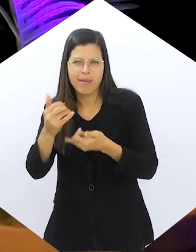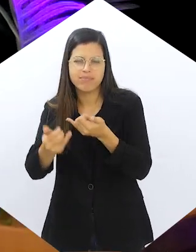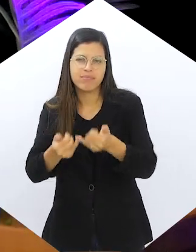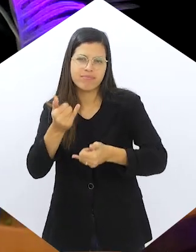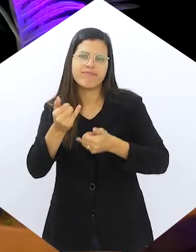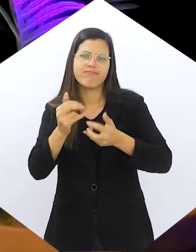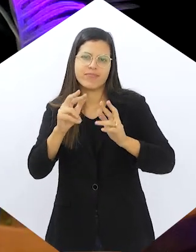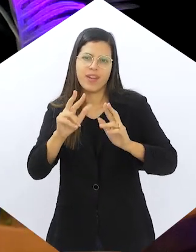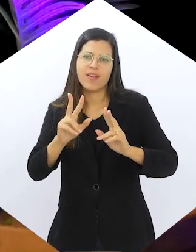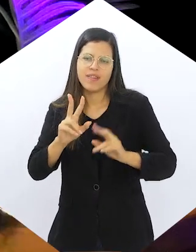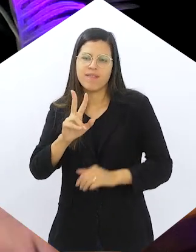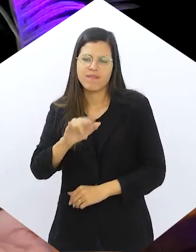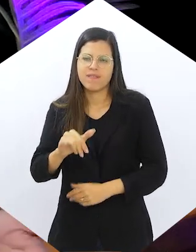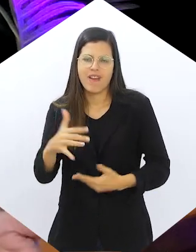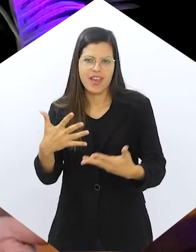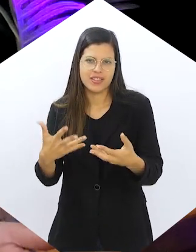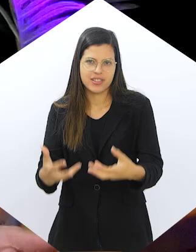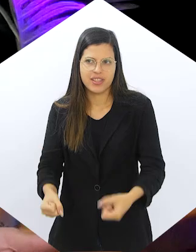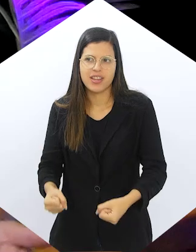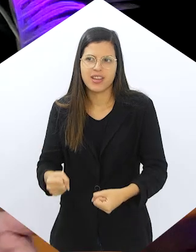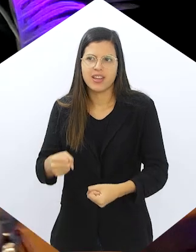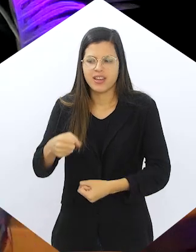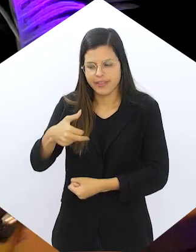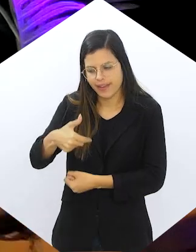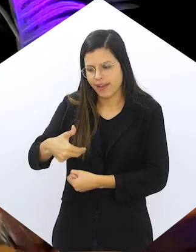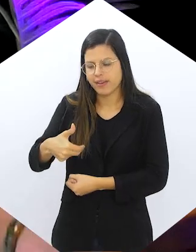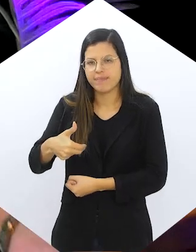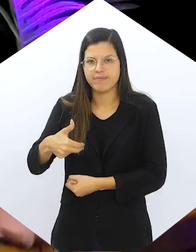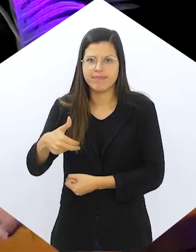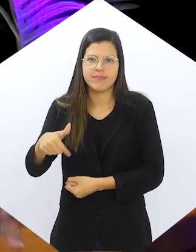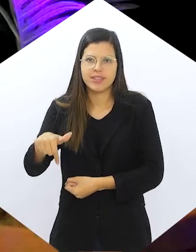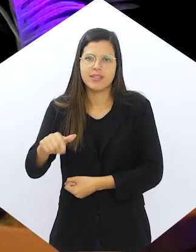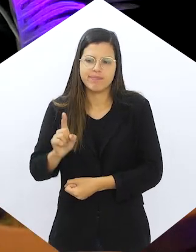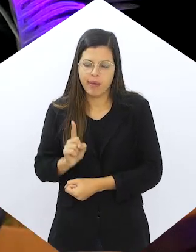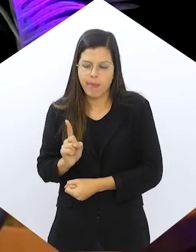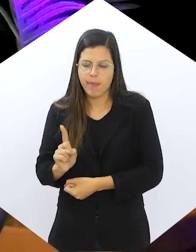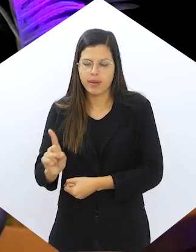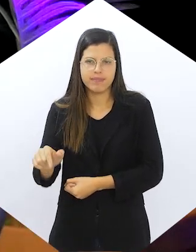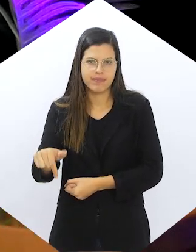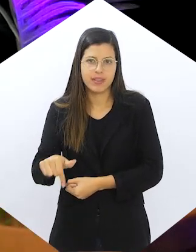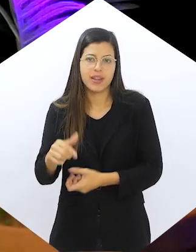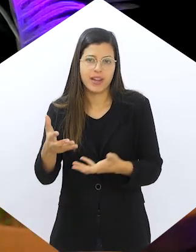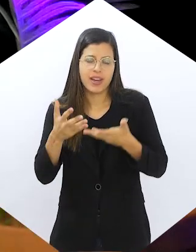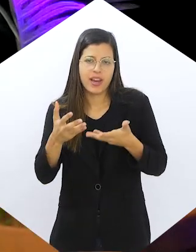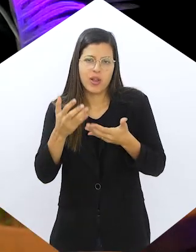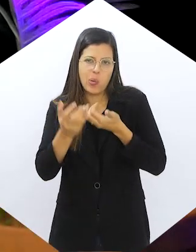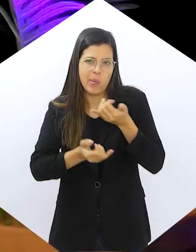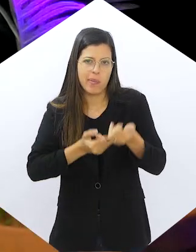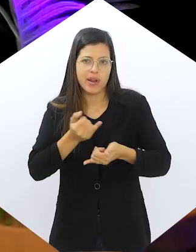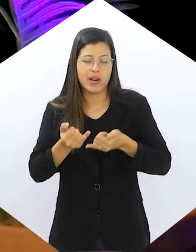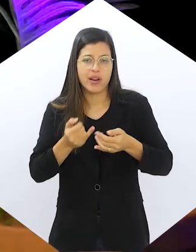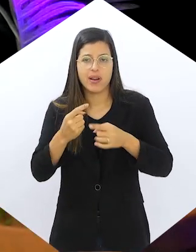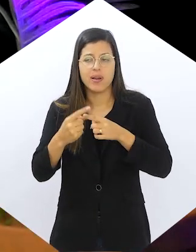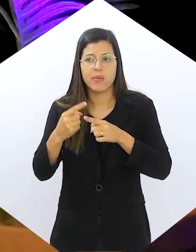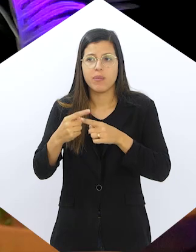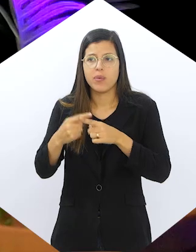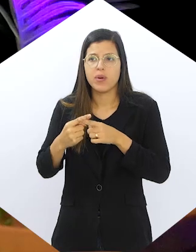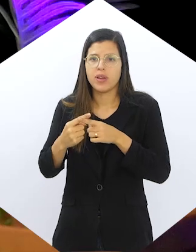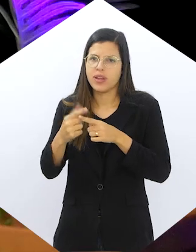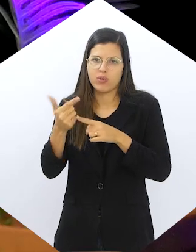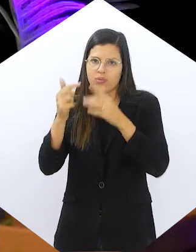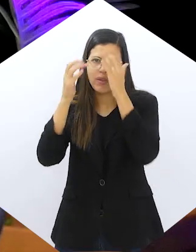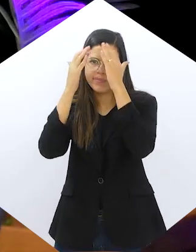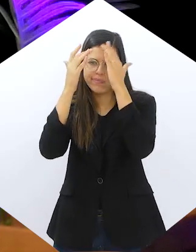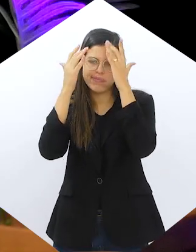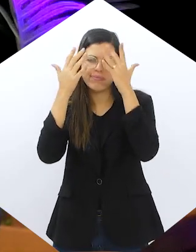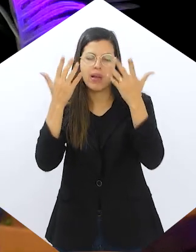vai acabar uma hora cedendo e vai acabar indo até a pessoa e querendo brincar, porque ele é um ser irracional. Então, a